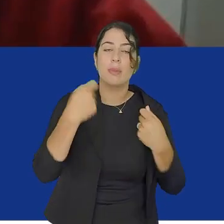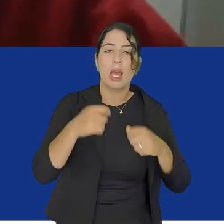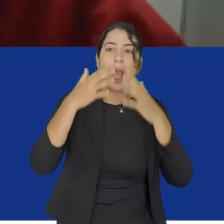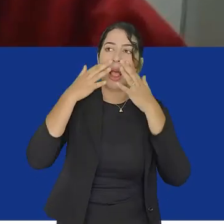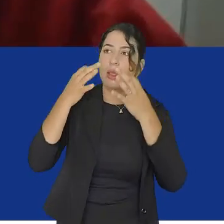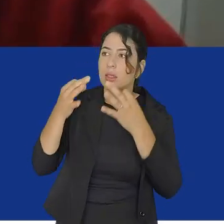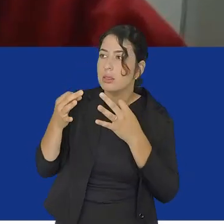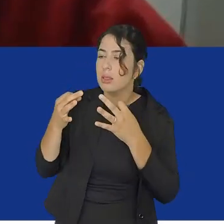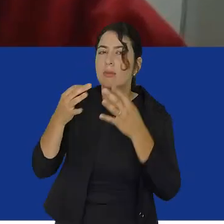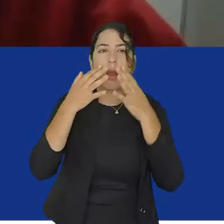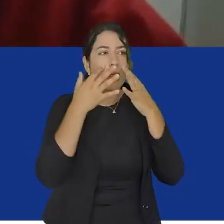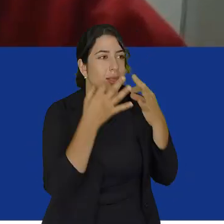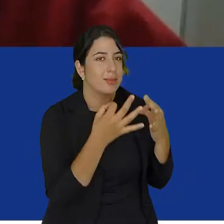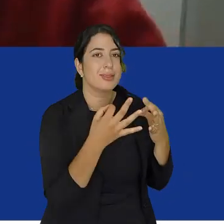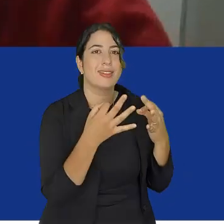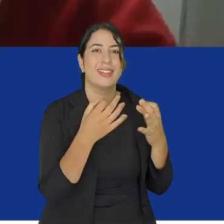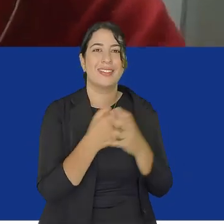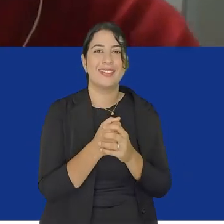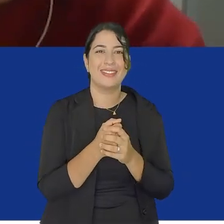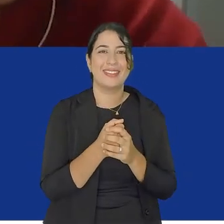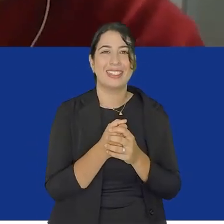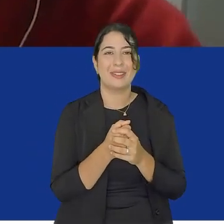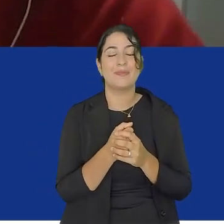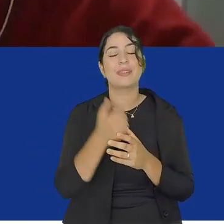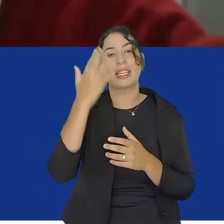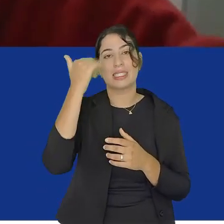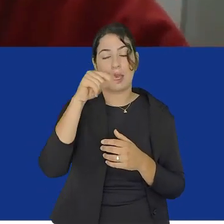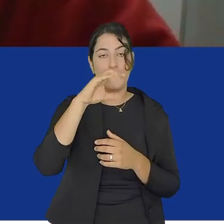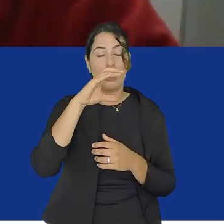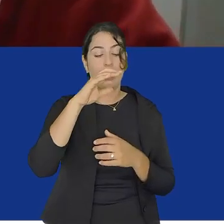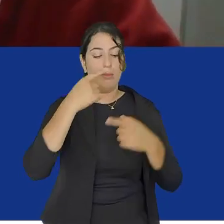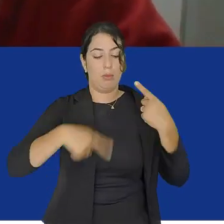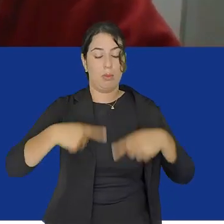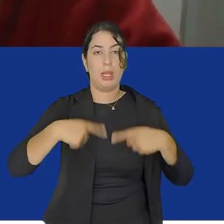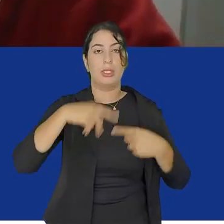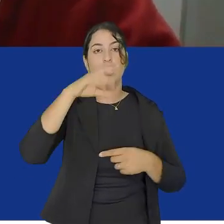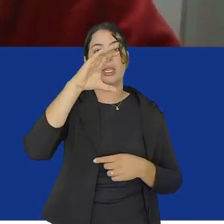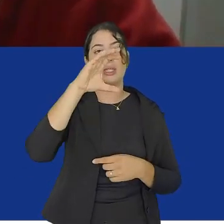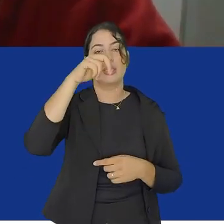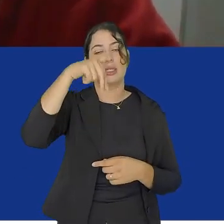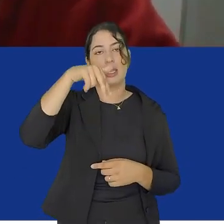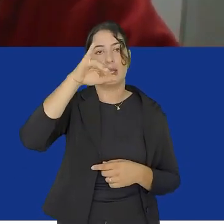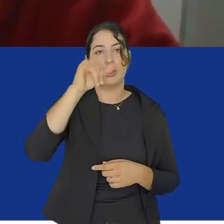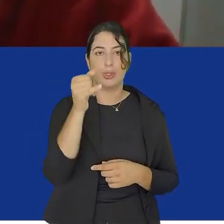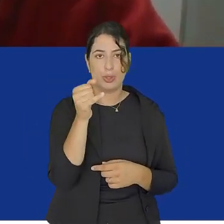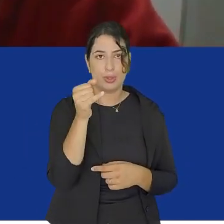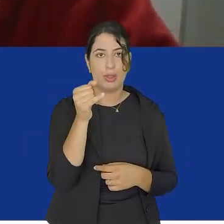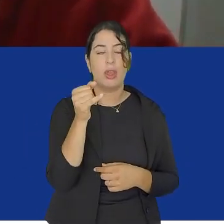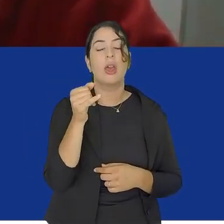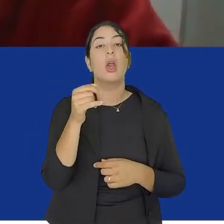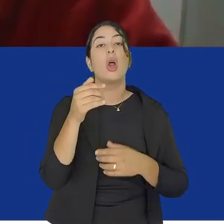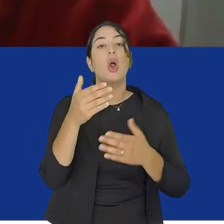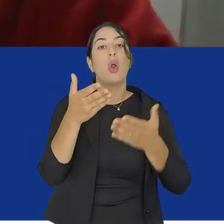outro, né? E é muito bonita essa política do CNJ, que convida a esse lugar